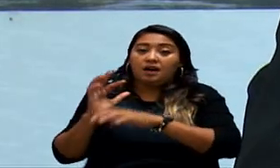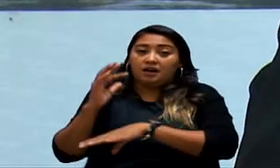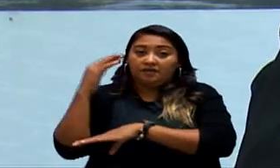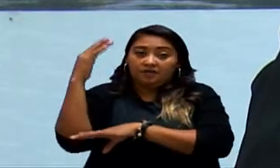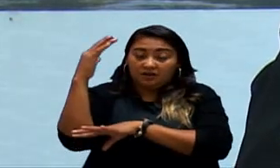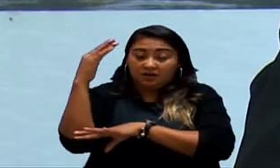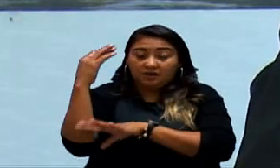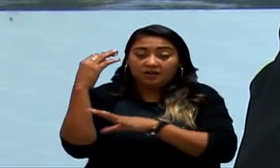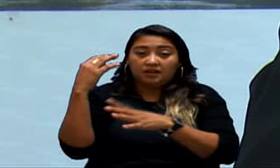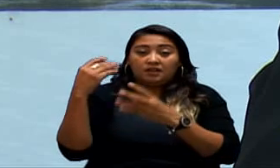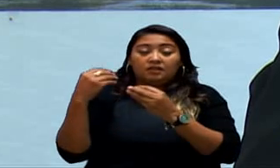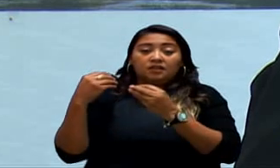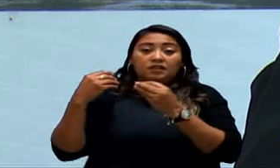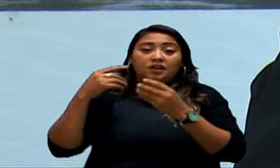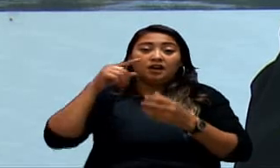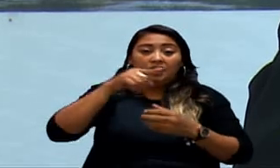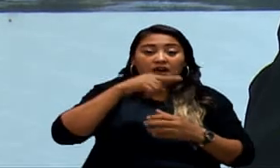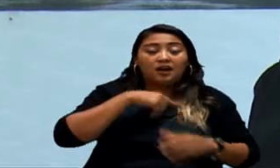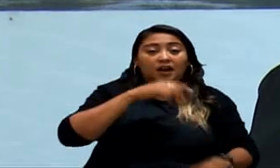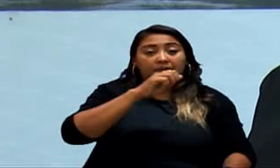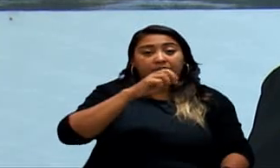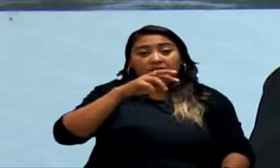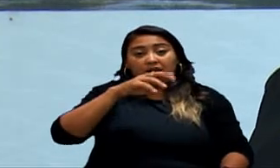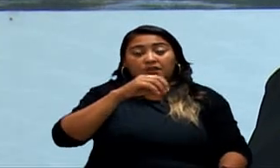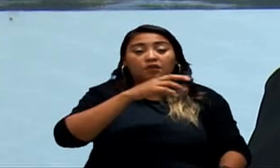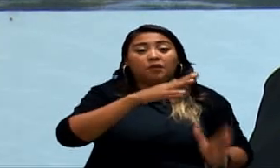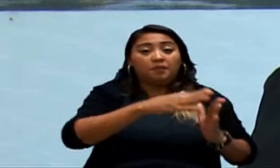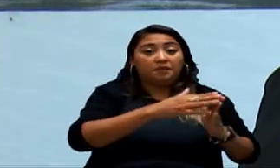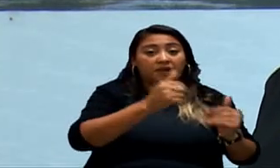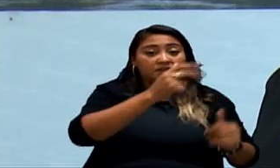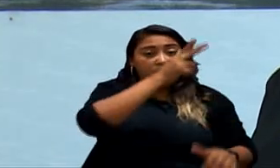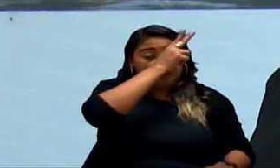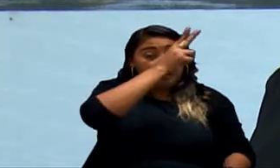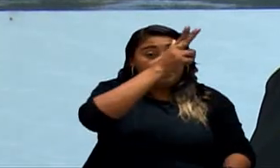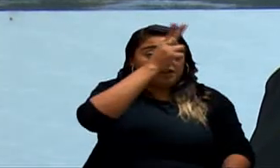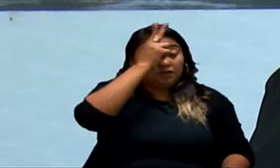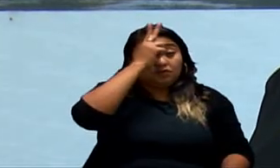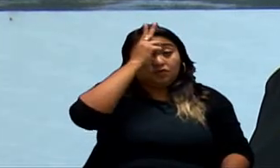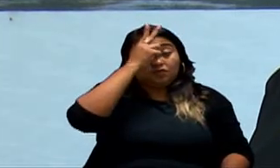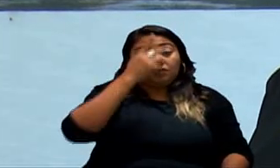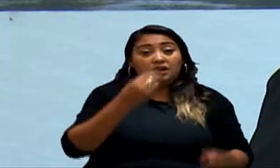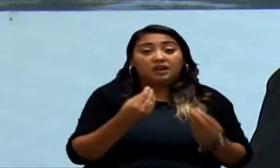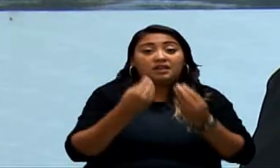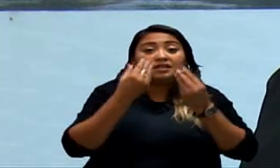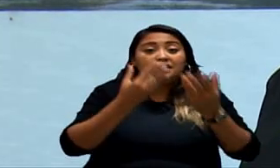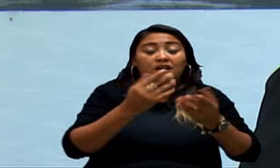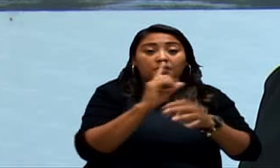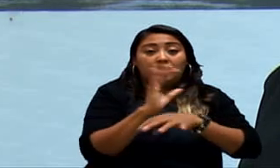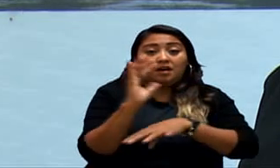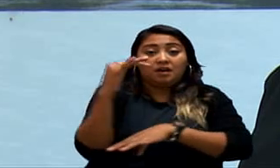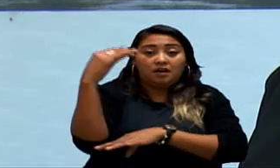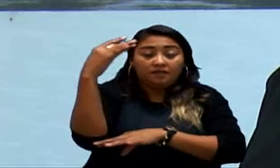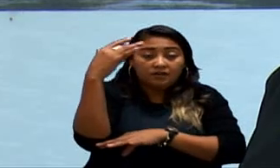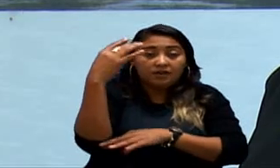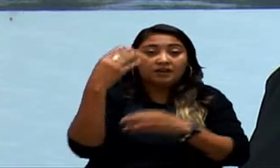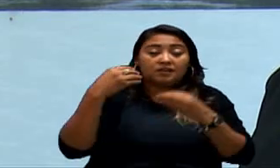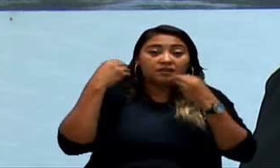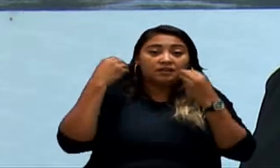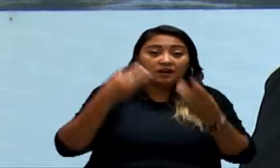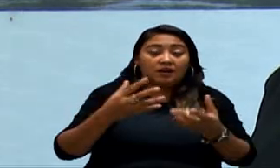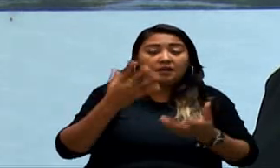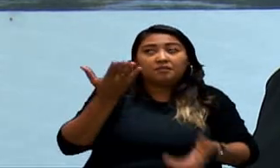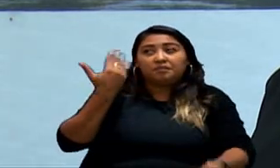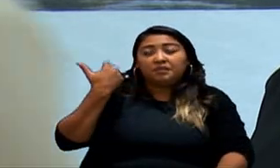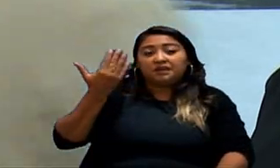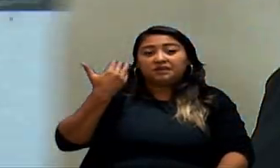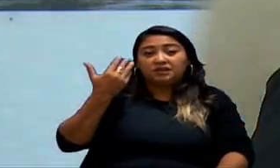Iabico solicita que a prefeitura forneça essa muda, entendeu? Forneça a muda. E, na